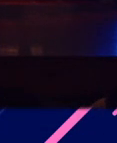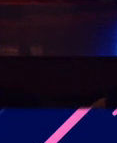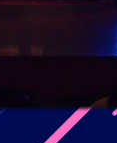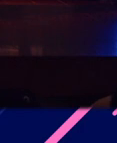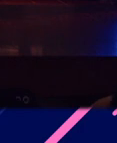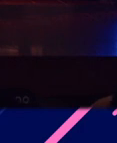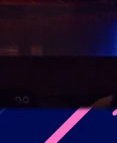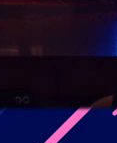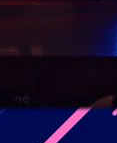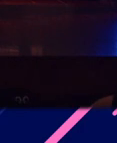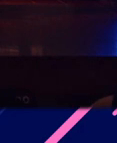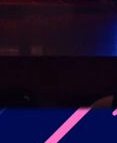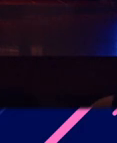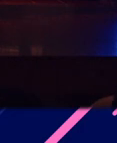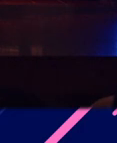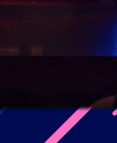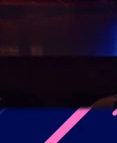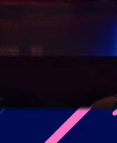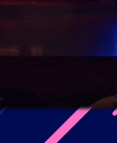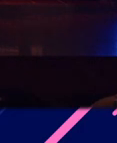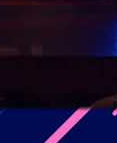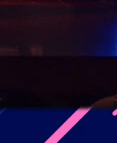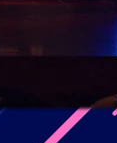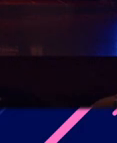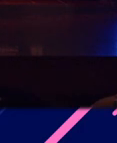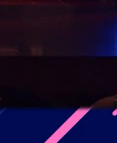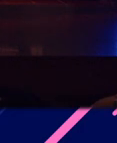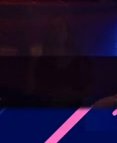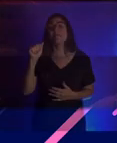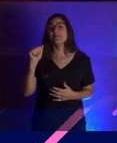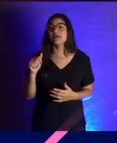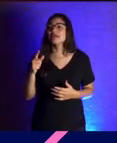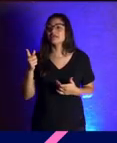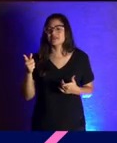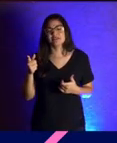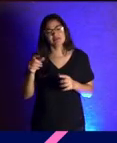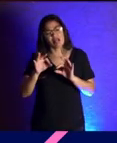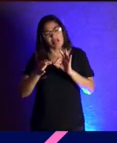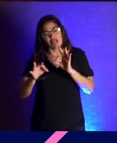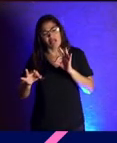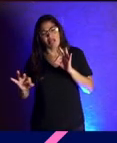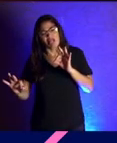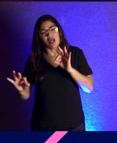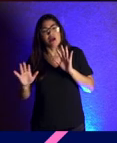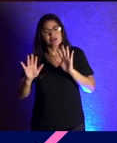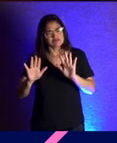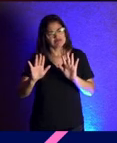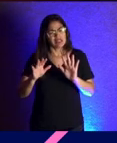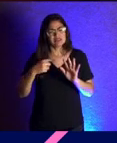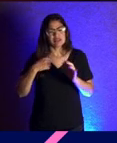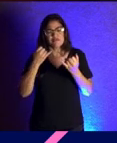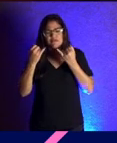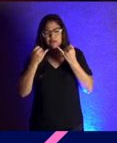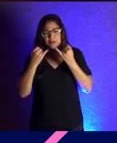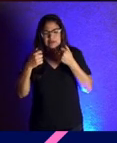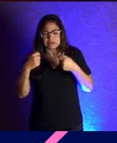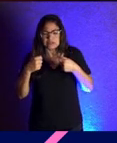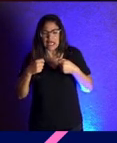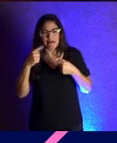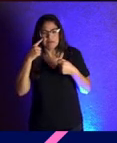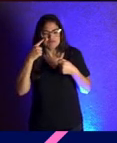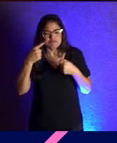Obrigada a você, Amanda. Você passou um pouquinho melhor, mas a gente precisava ver essas informações que você trouxe. É gravíssima,